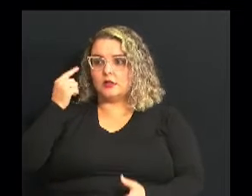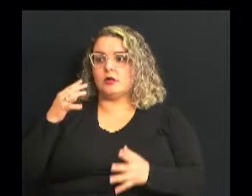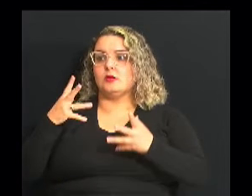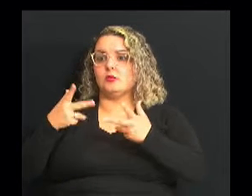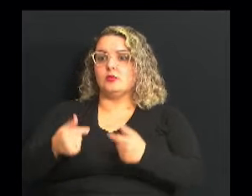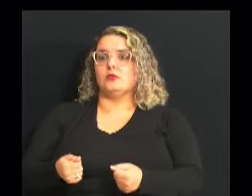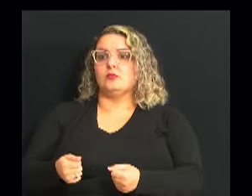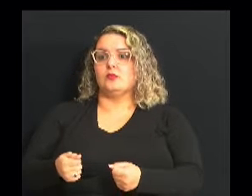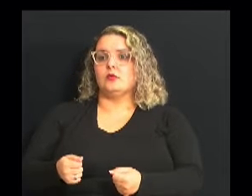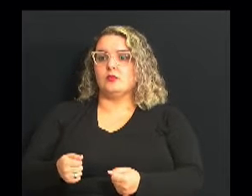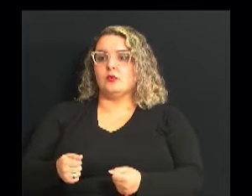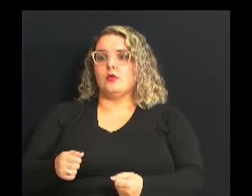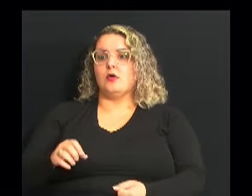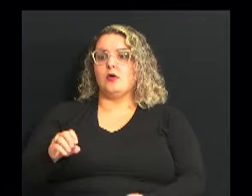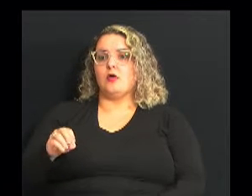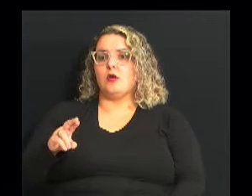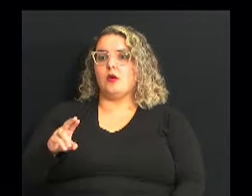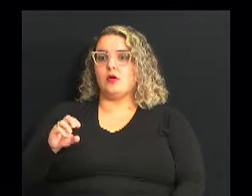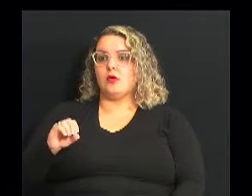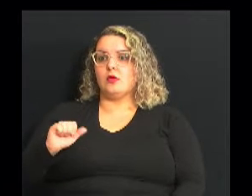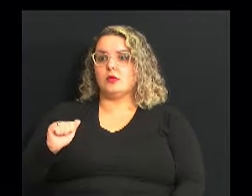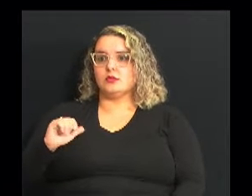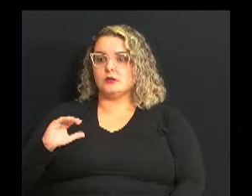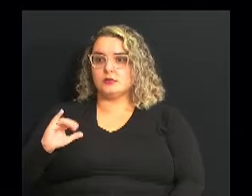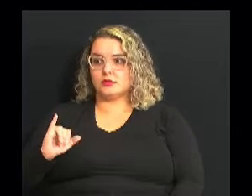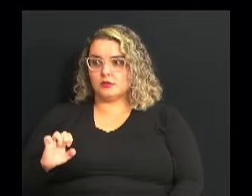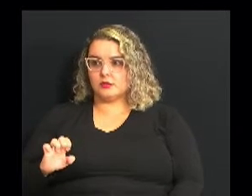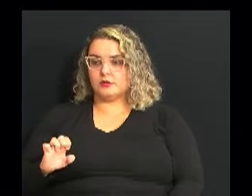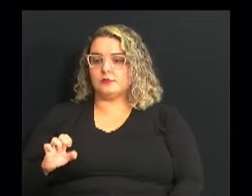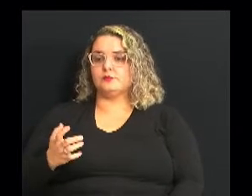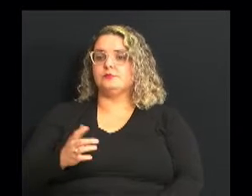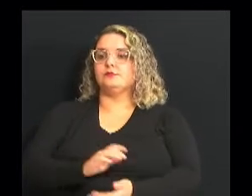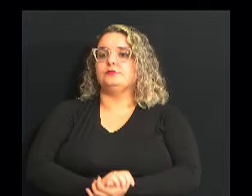Oracle. Segurança mesmo, né? De mais robustez, assim.